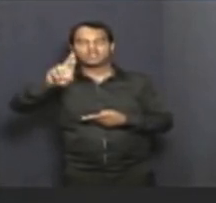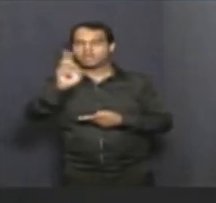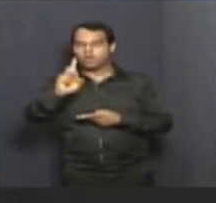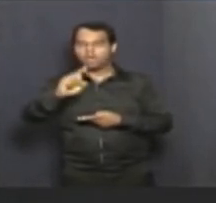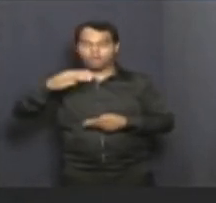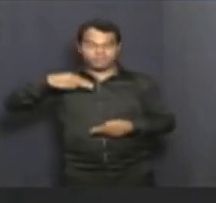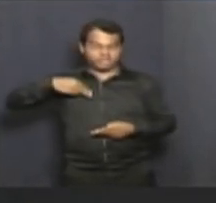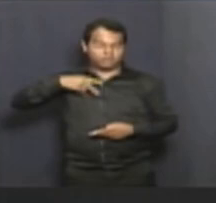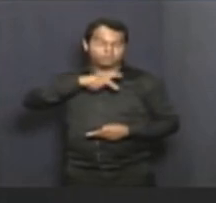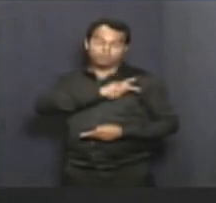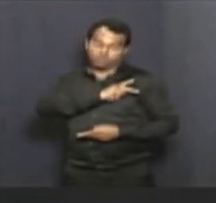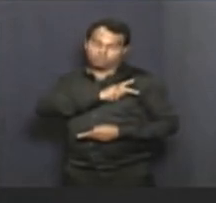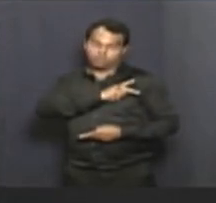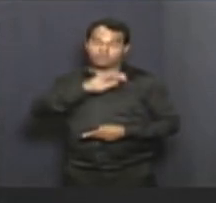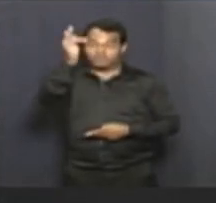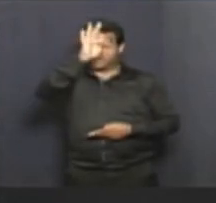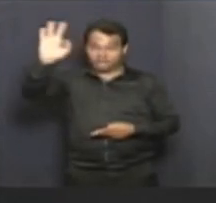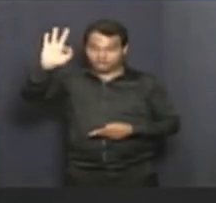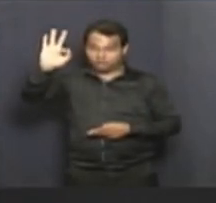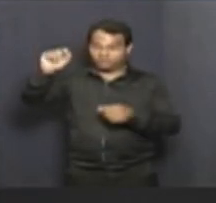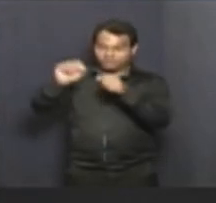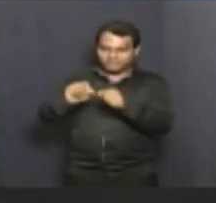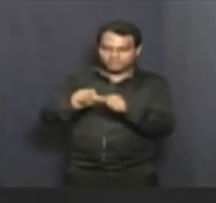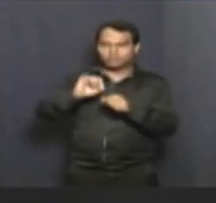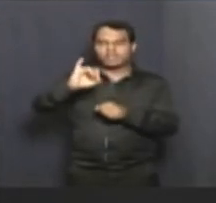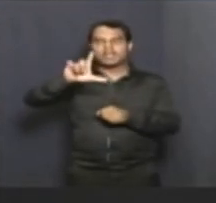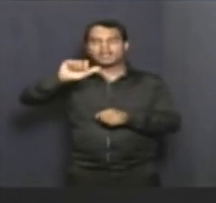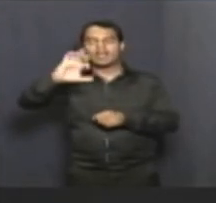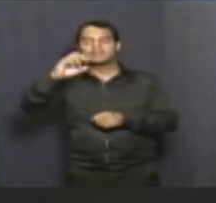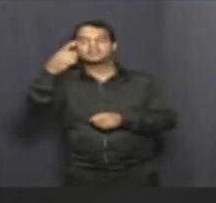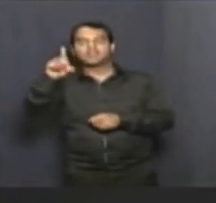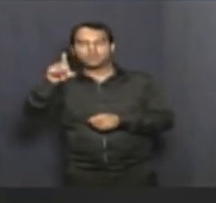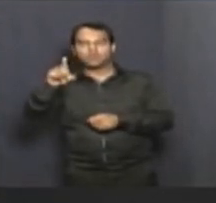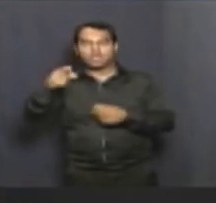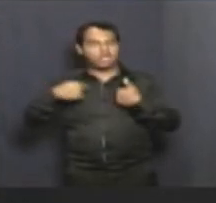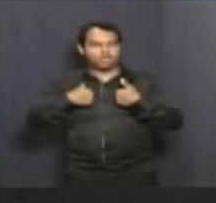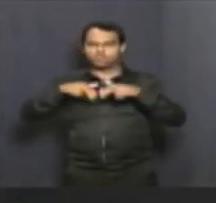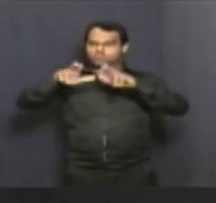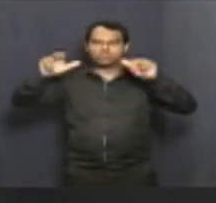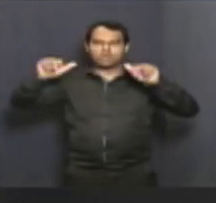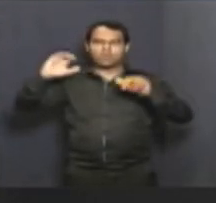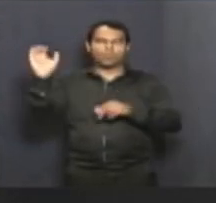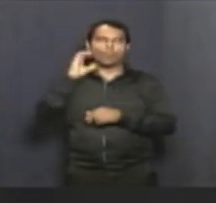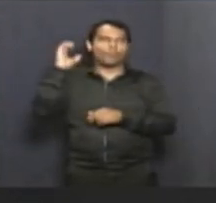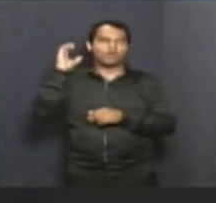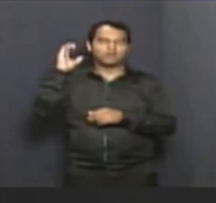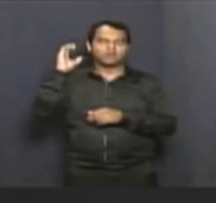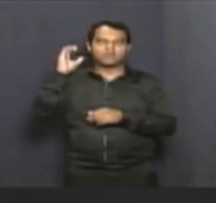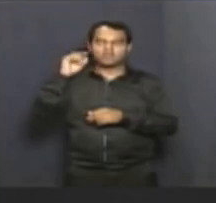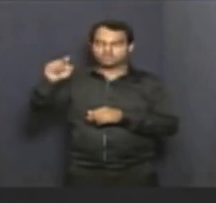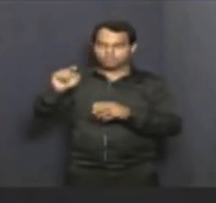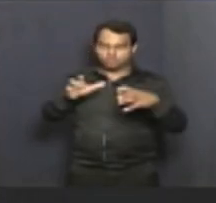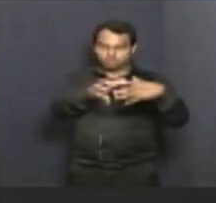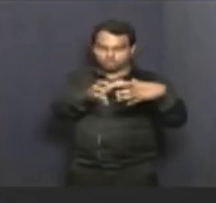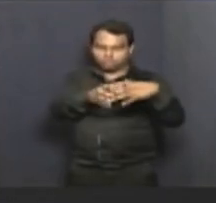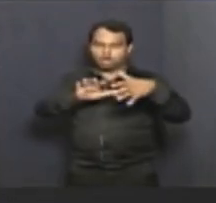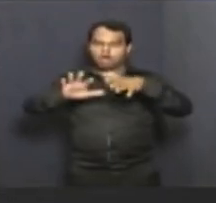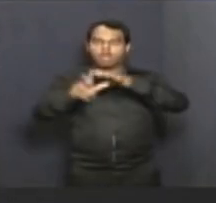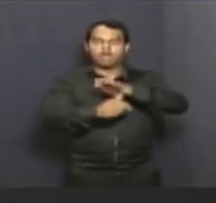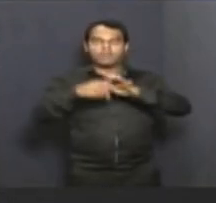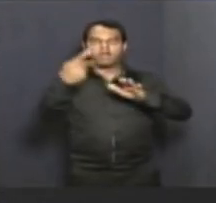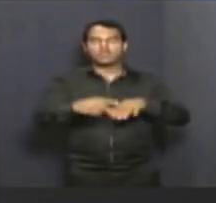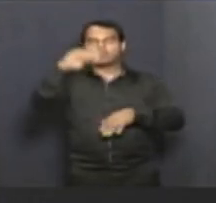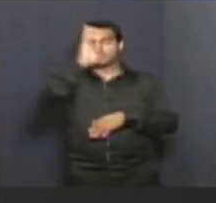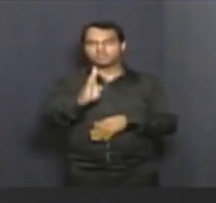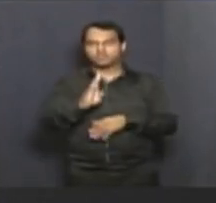fazendo ilação eu nunca me furtei de falar sobre esses pilantras que roubar o brasil